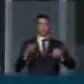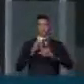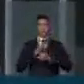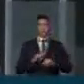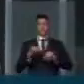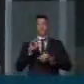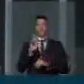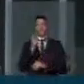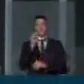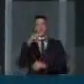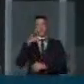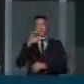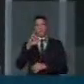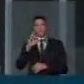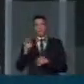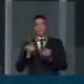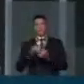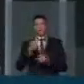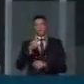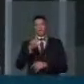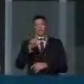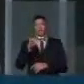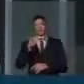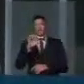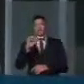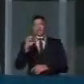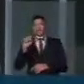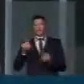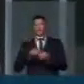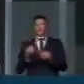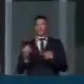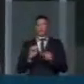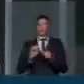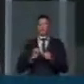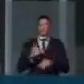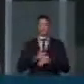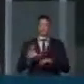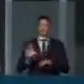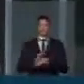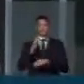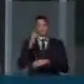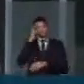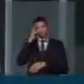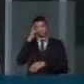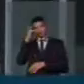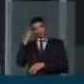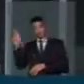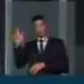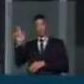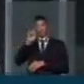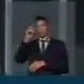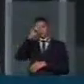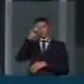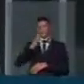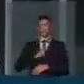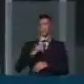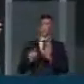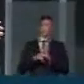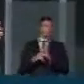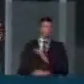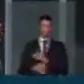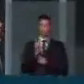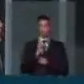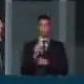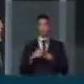Homero em Ulisses, ela constitui na essência pensar nos outros e não em si. E,